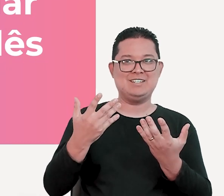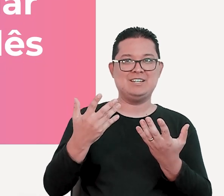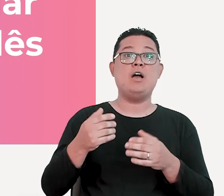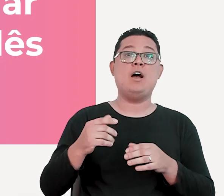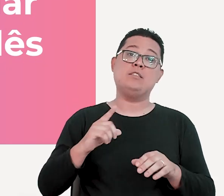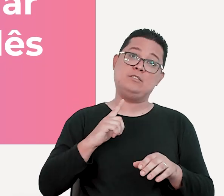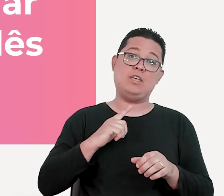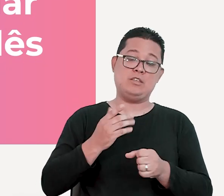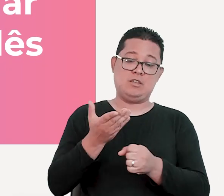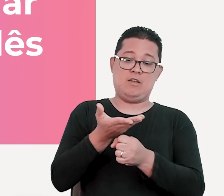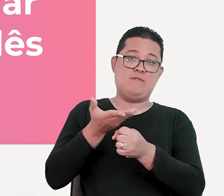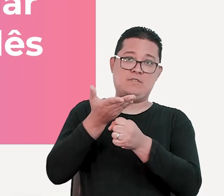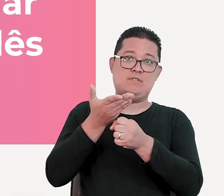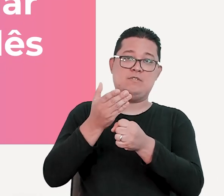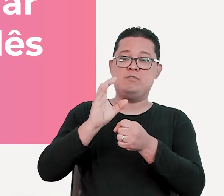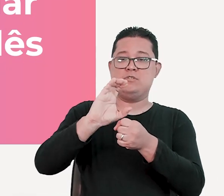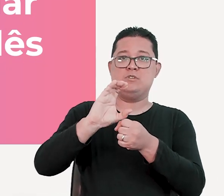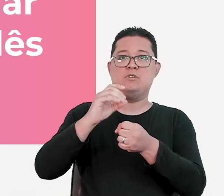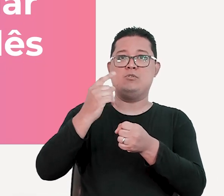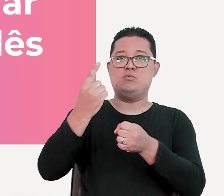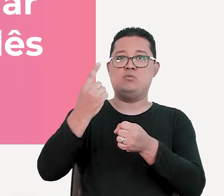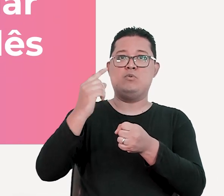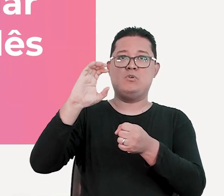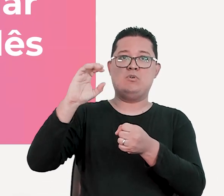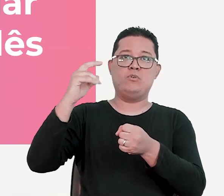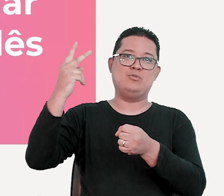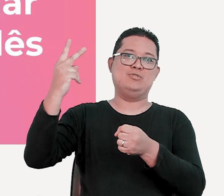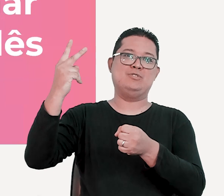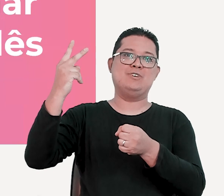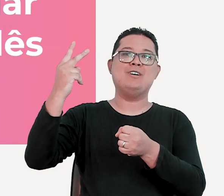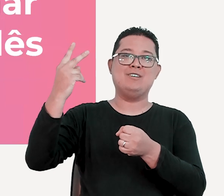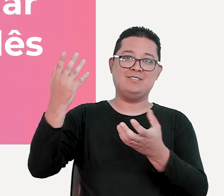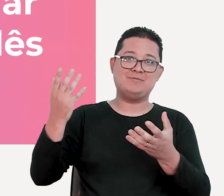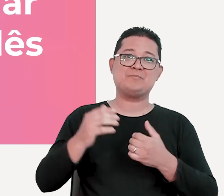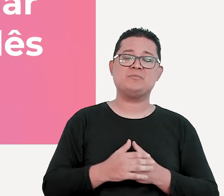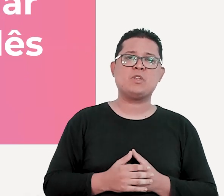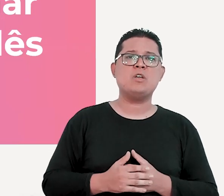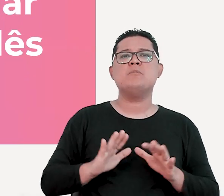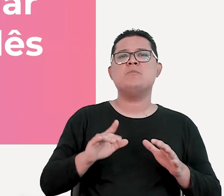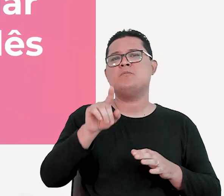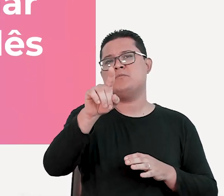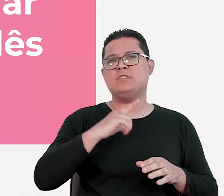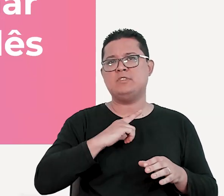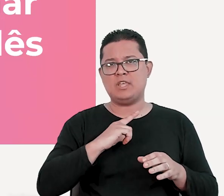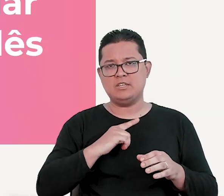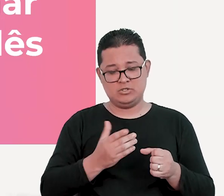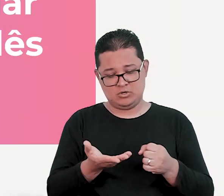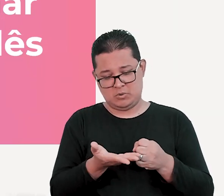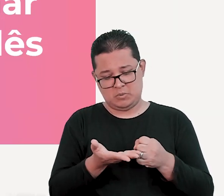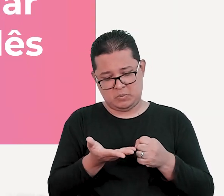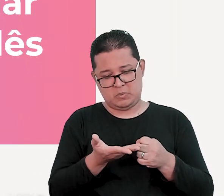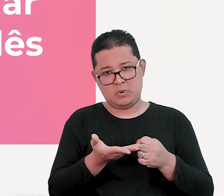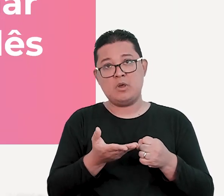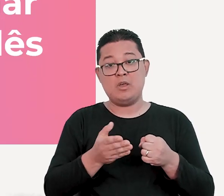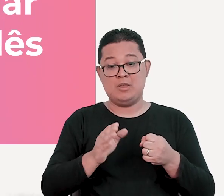C2, que é o C1 avançado, e o C2, que é o fluente. Se você tiver um B2, que é o intermediário indo para o